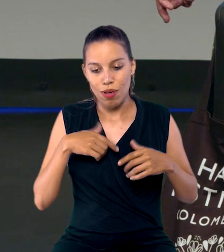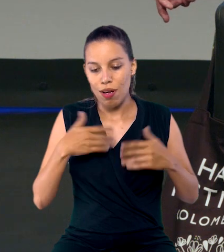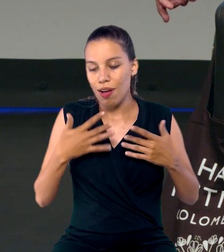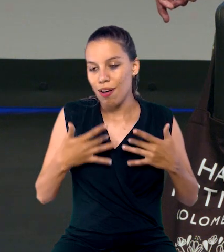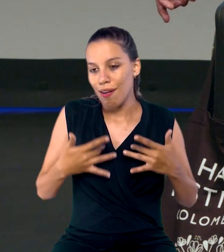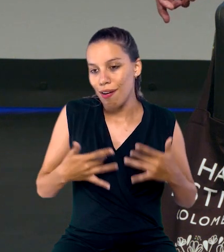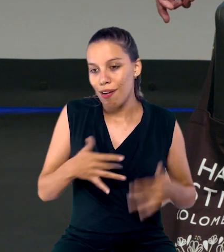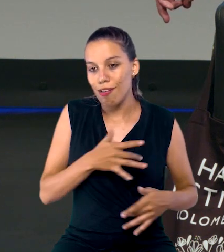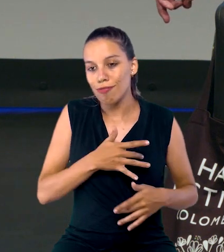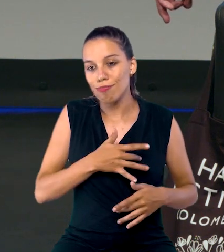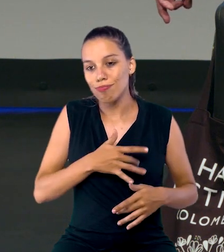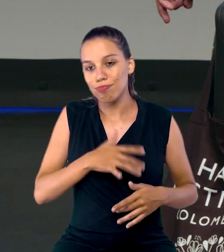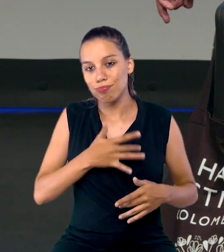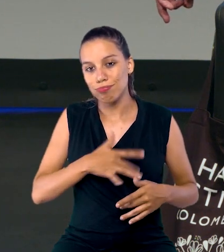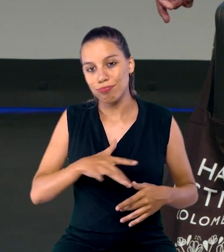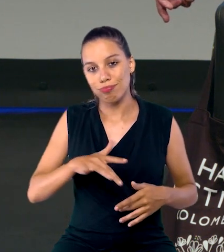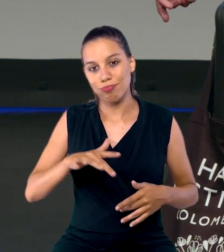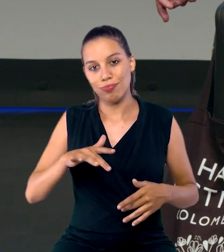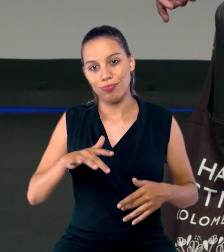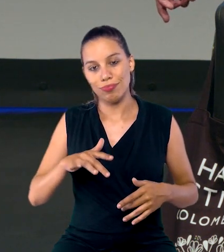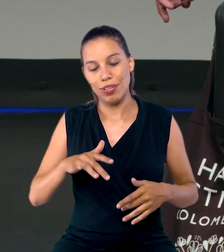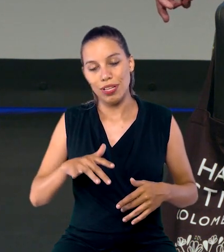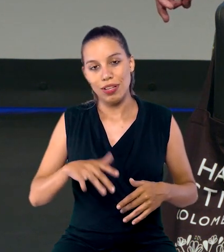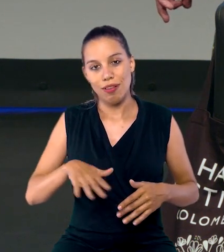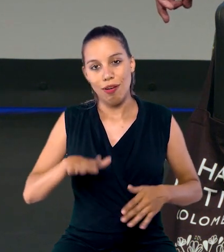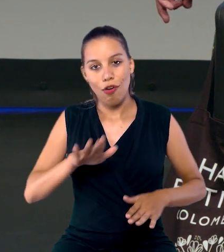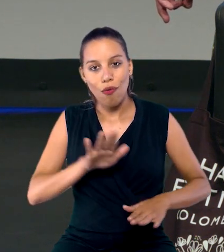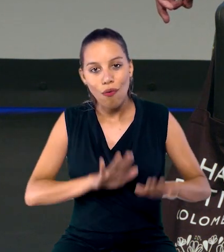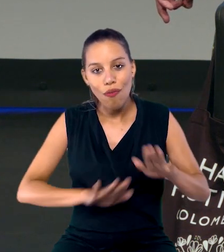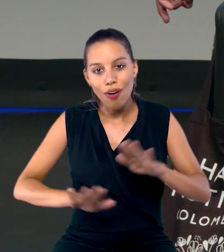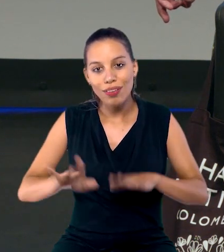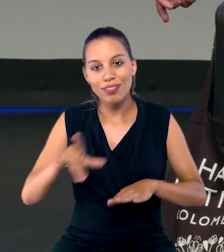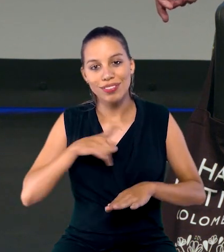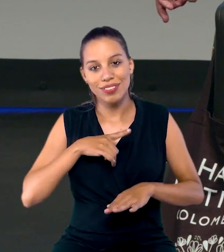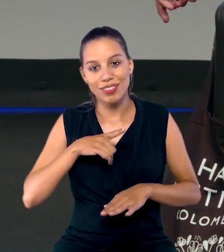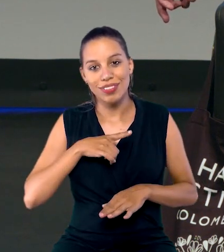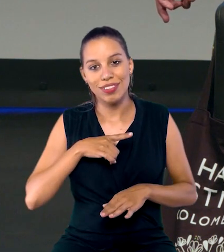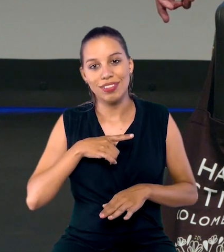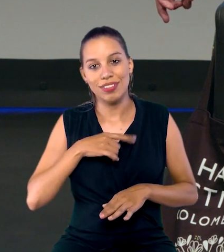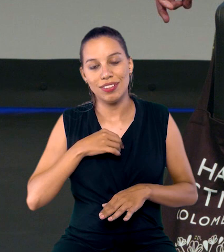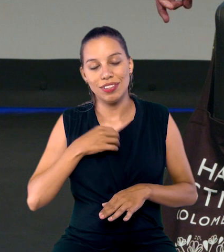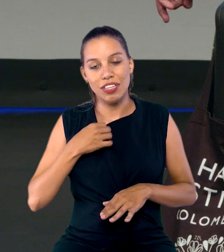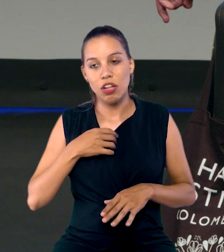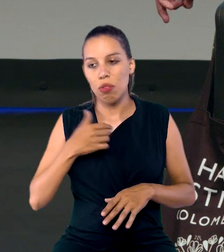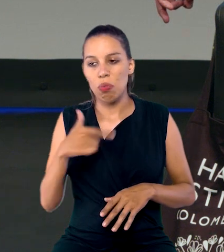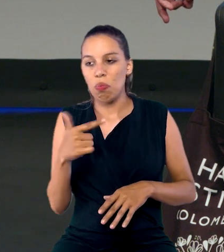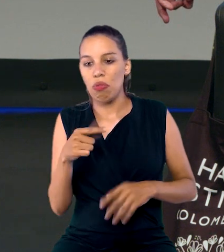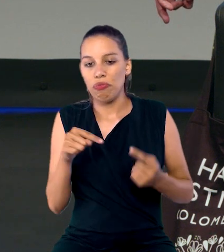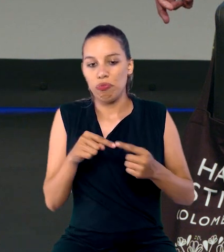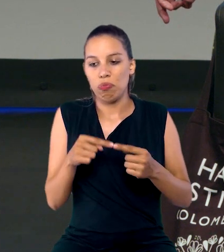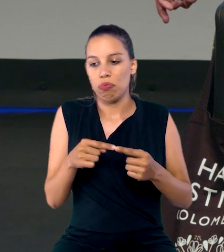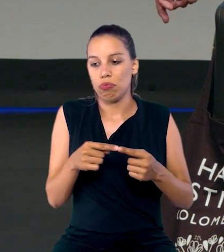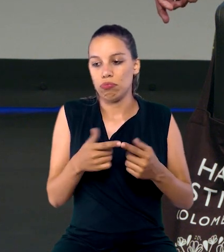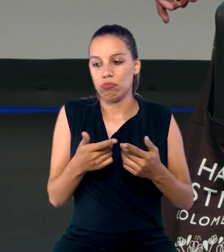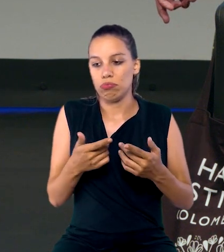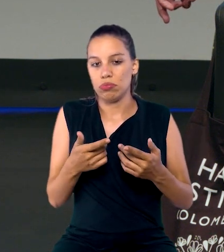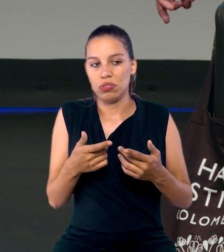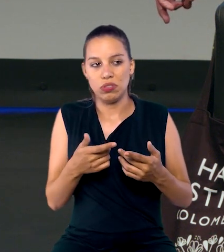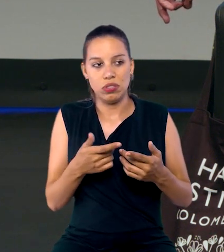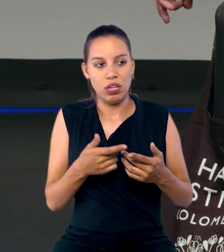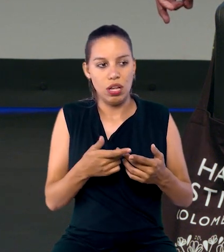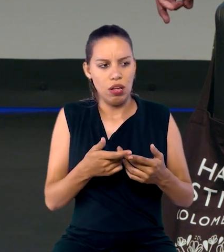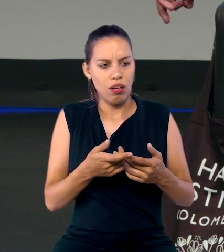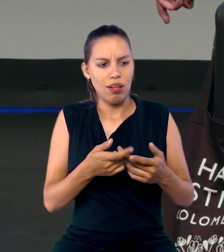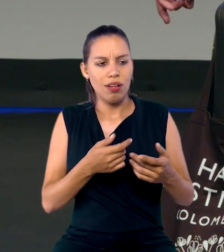o desconhecimento, né, com as desidentidades, com não ter essa presunção de uma